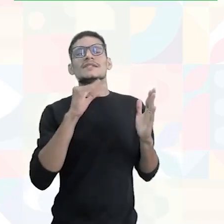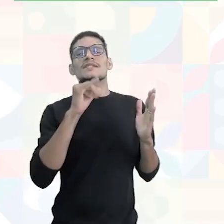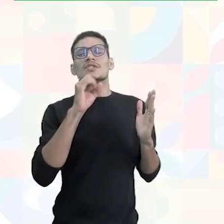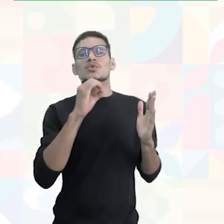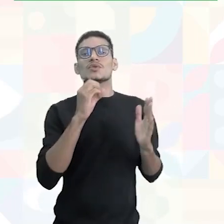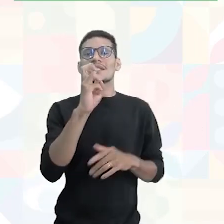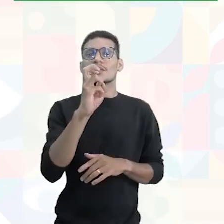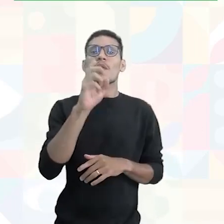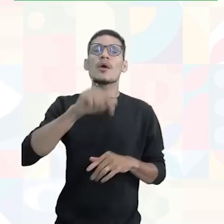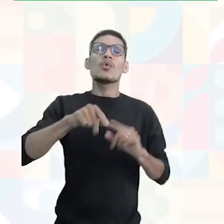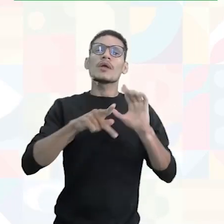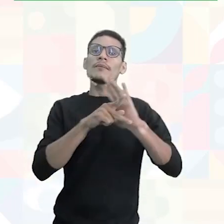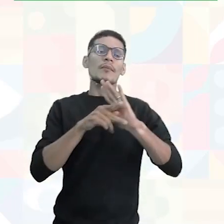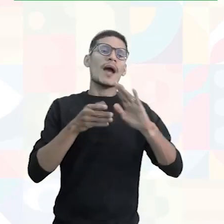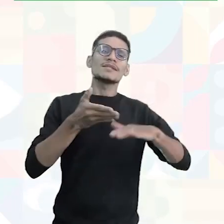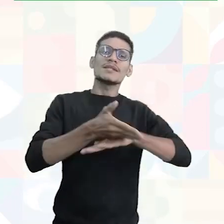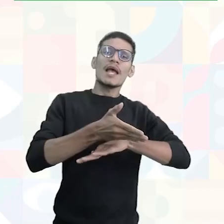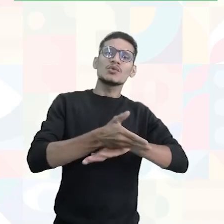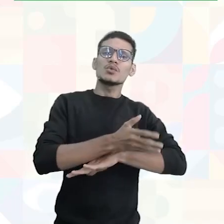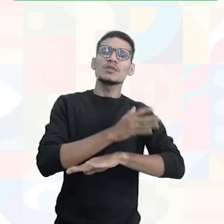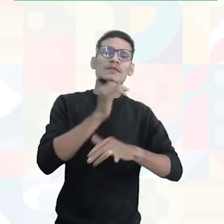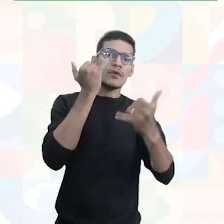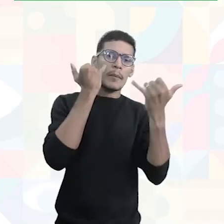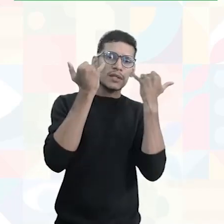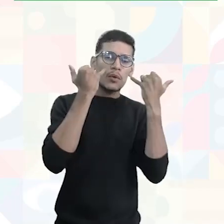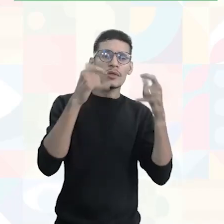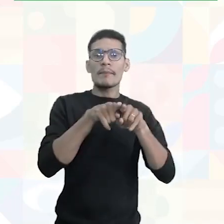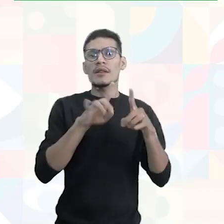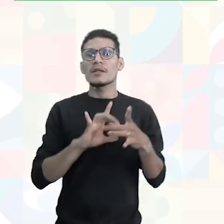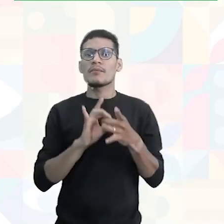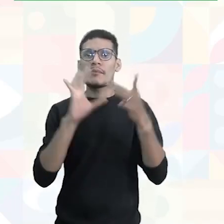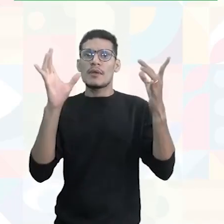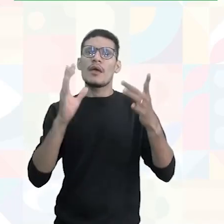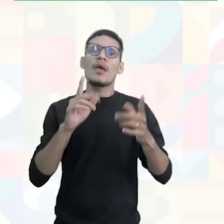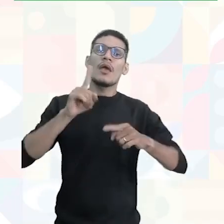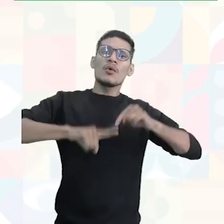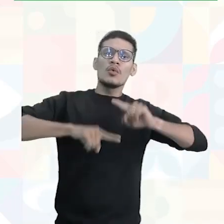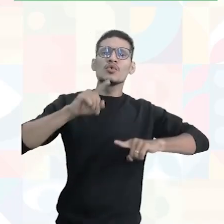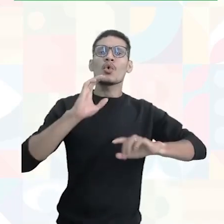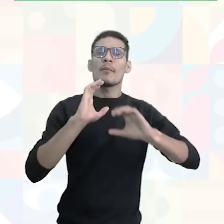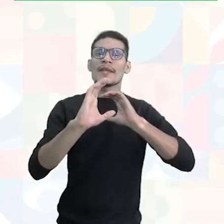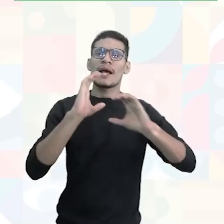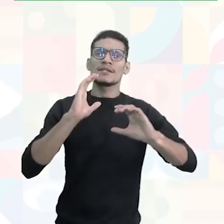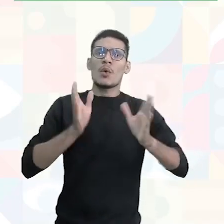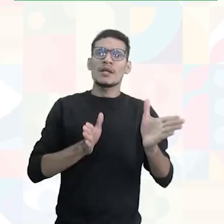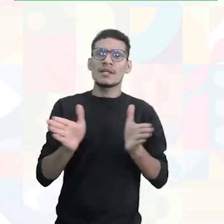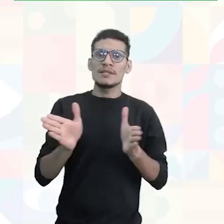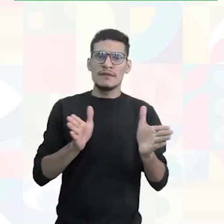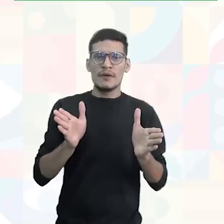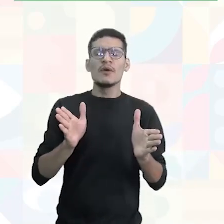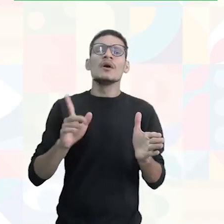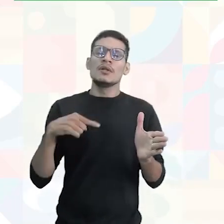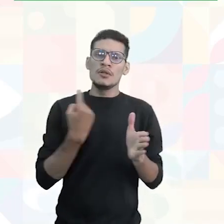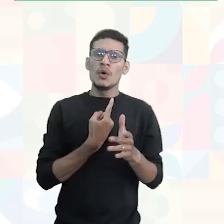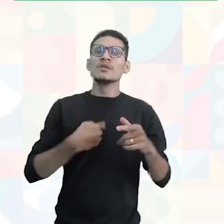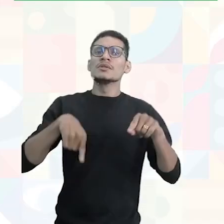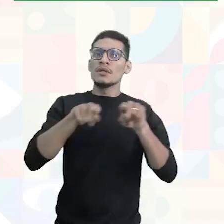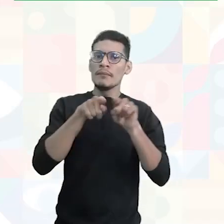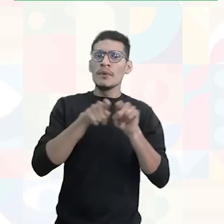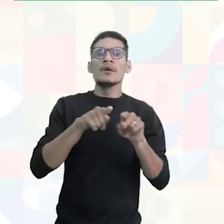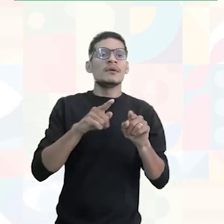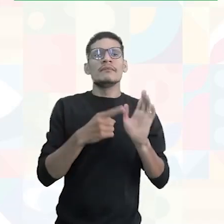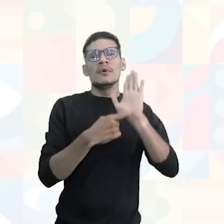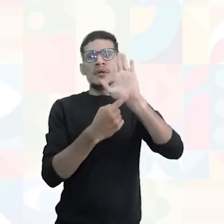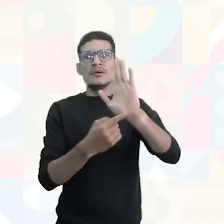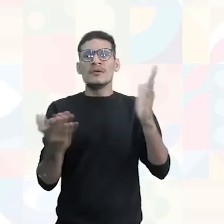do acesso à informação e disponibilidade de recursos de comunicação acessível. Isso também está a gente trazendo para a nossa realidade